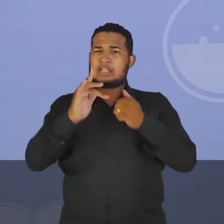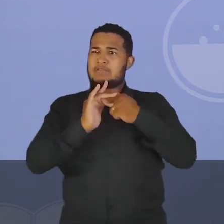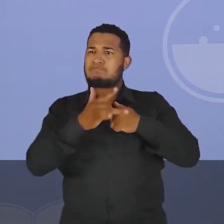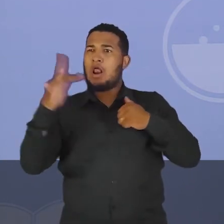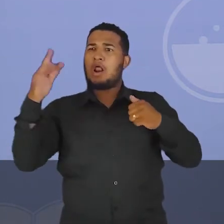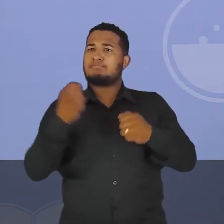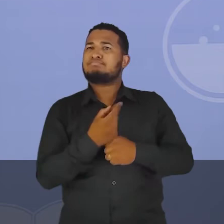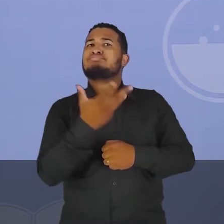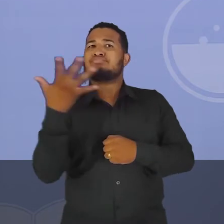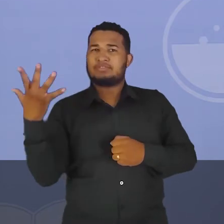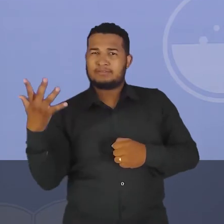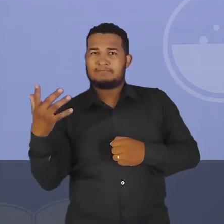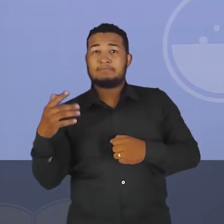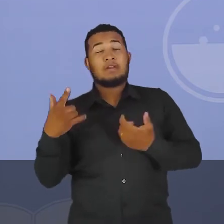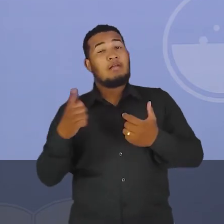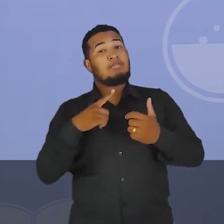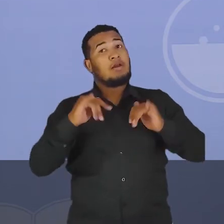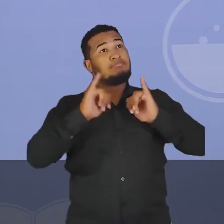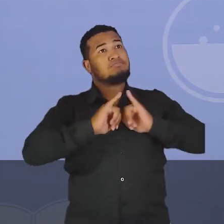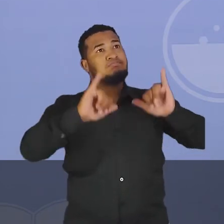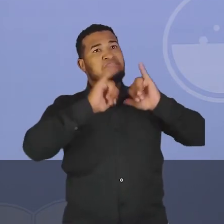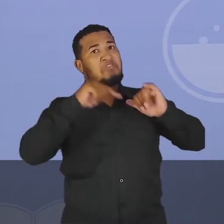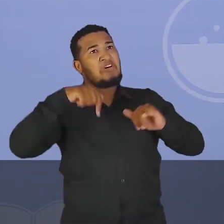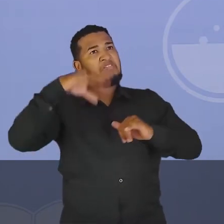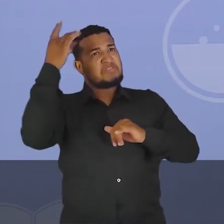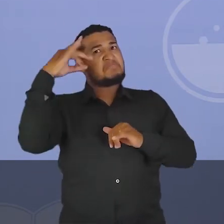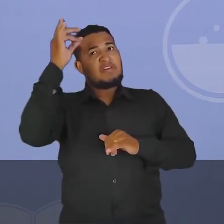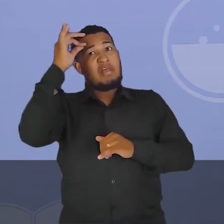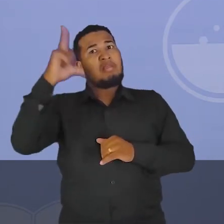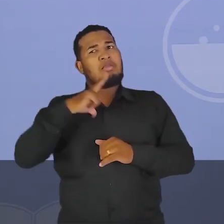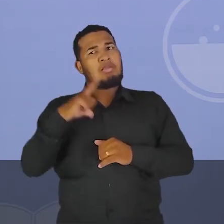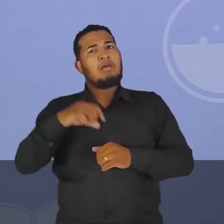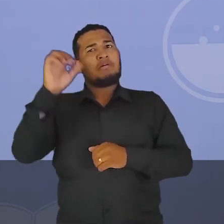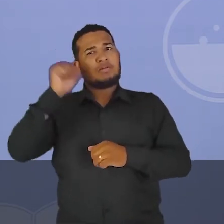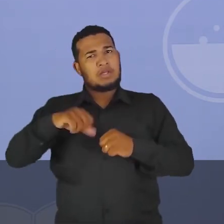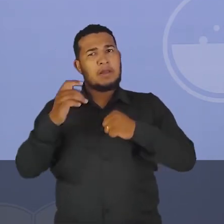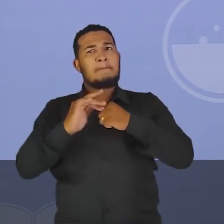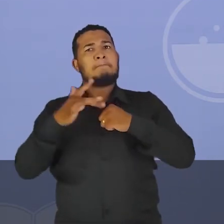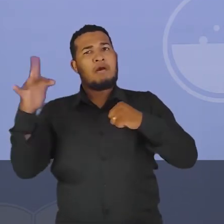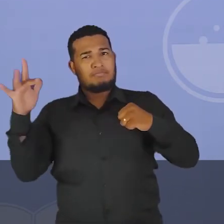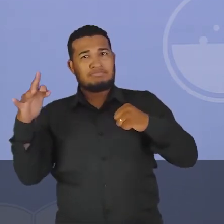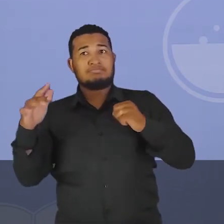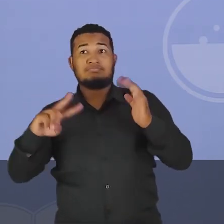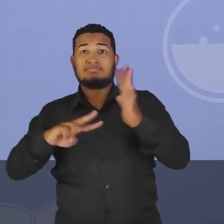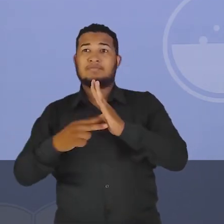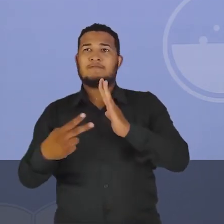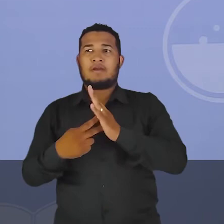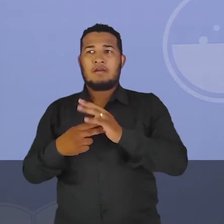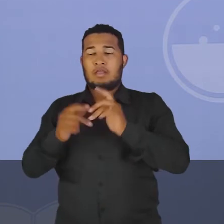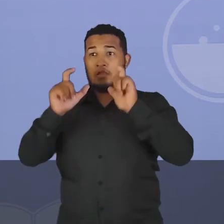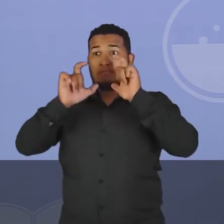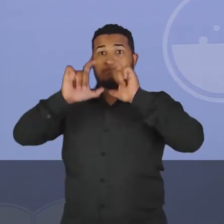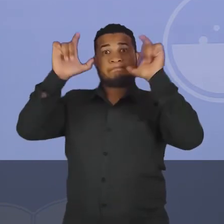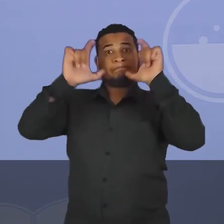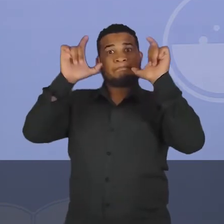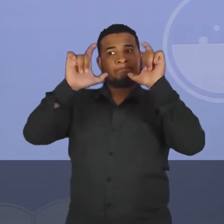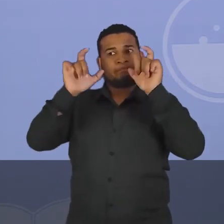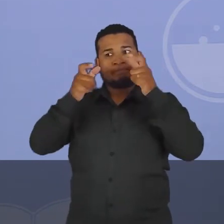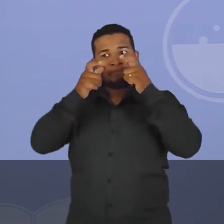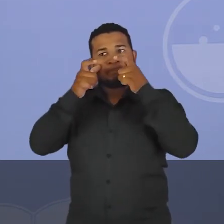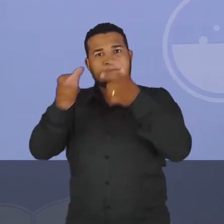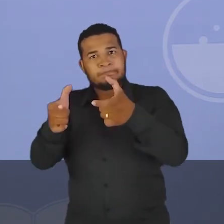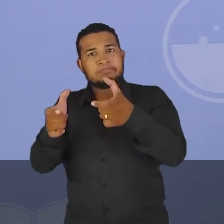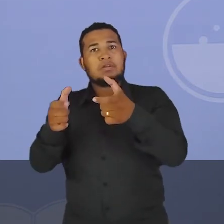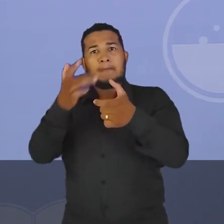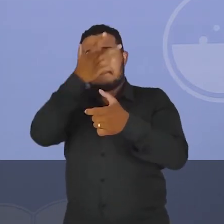esmeraldas. Então, há um boato de que o Espírito Santo tem reservas de esmeraldas. Isso gera o Espírito Santo começa a